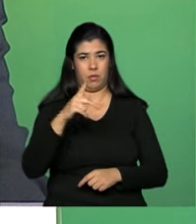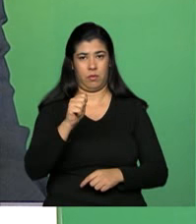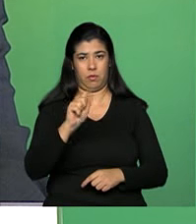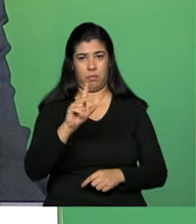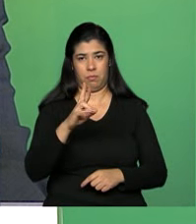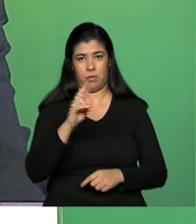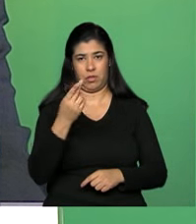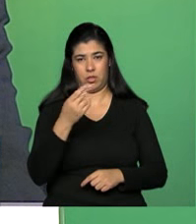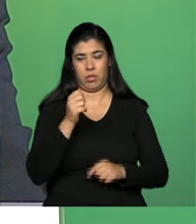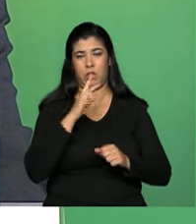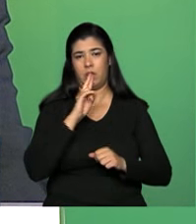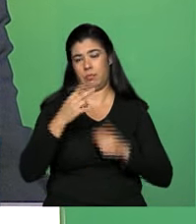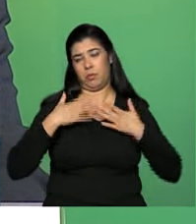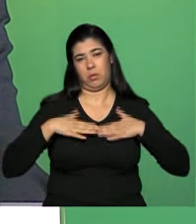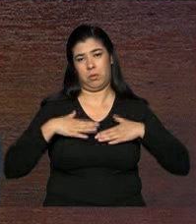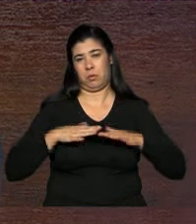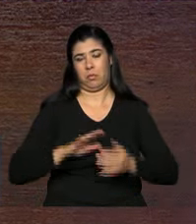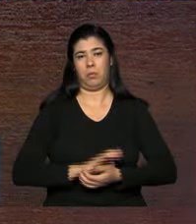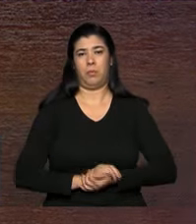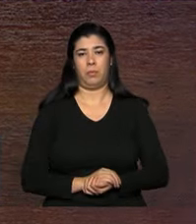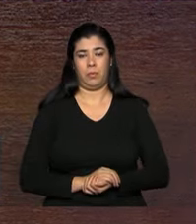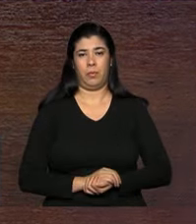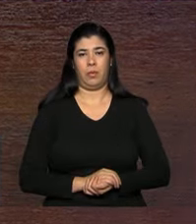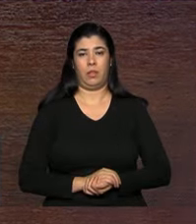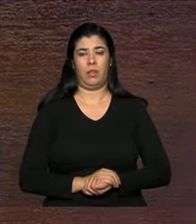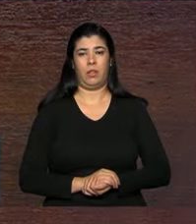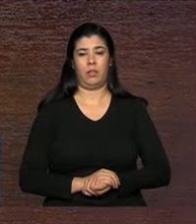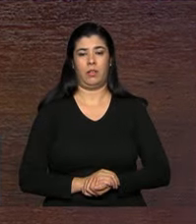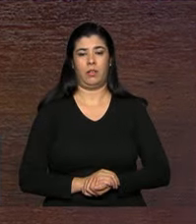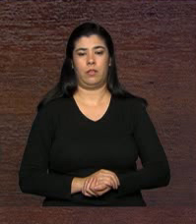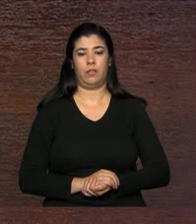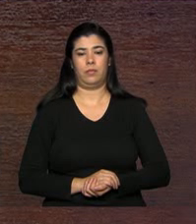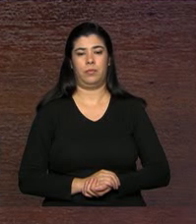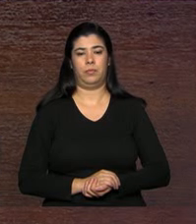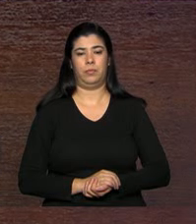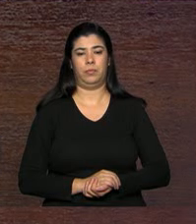nessa resposta a